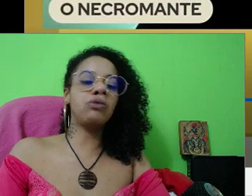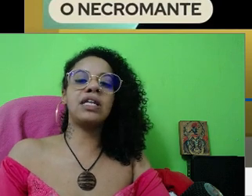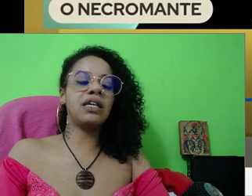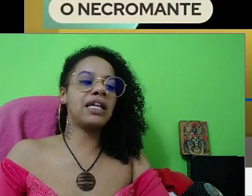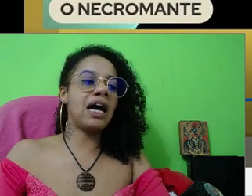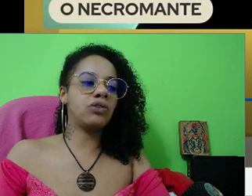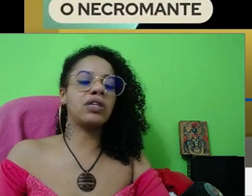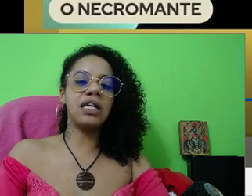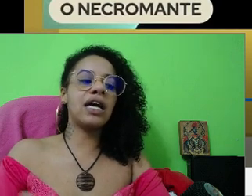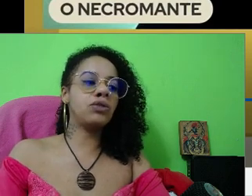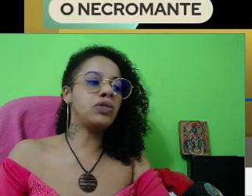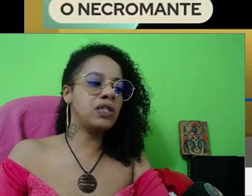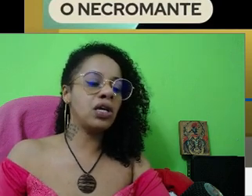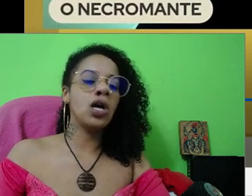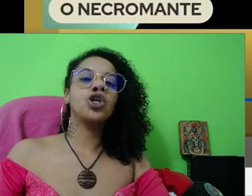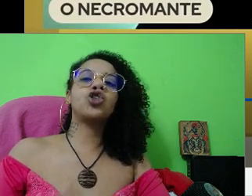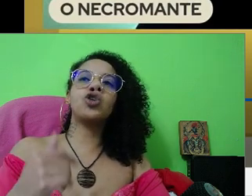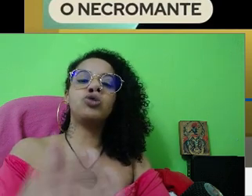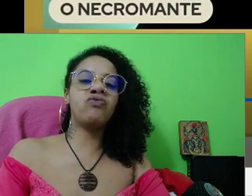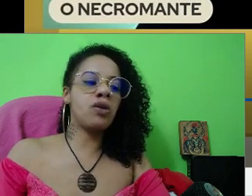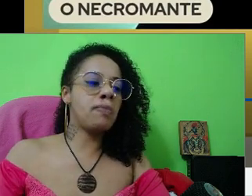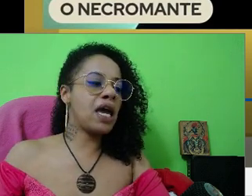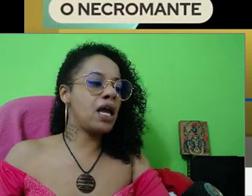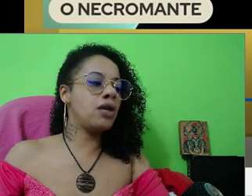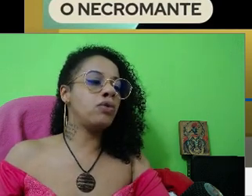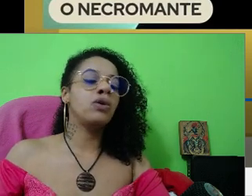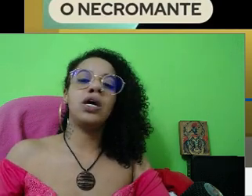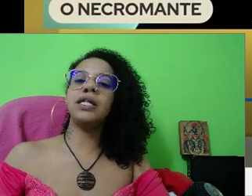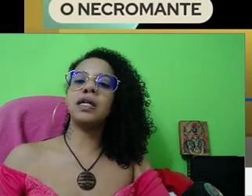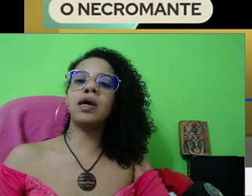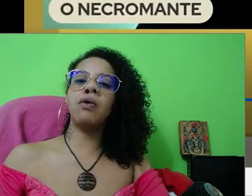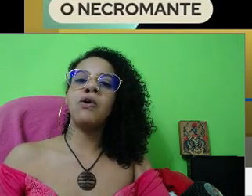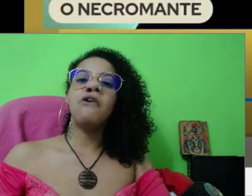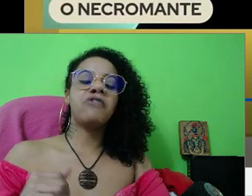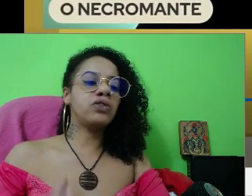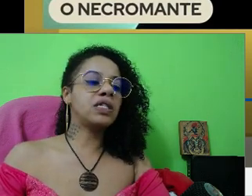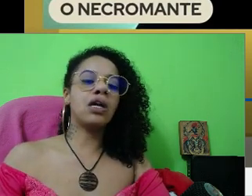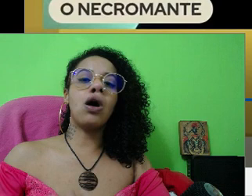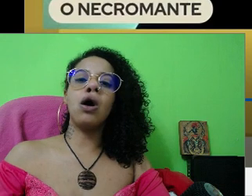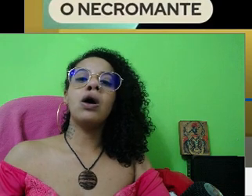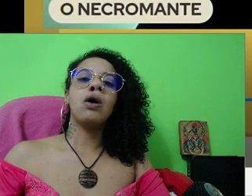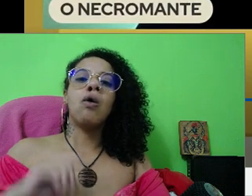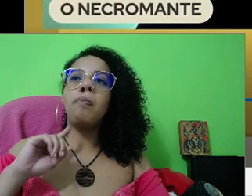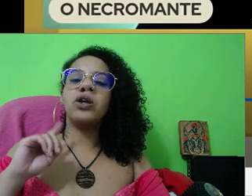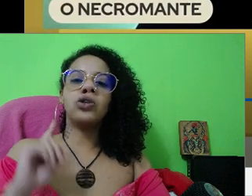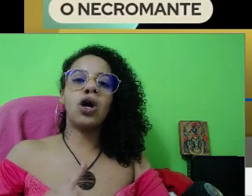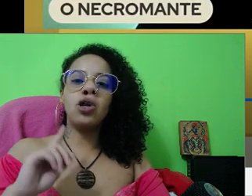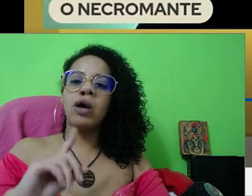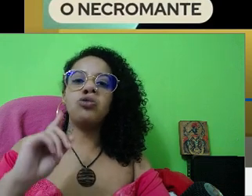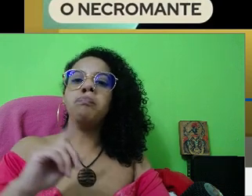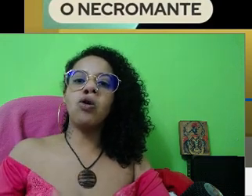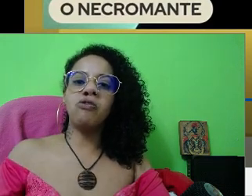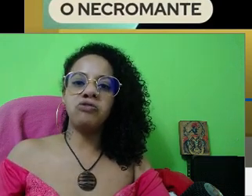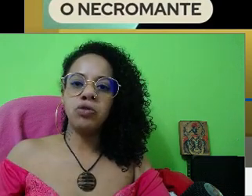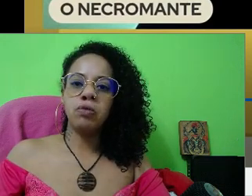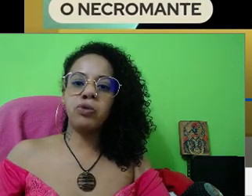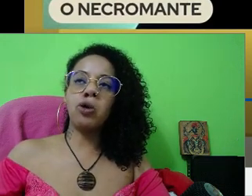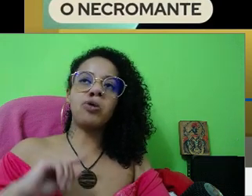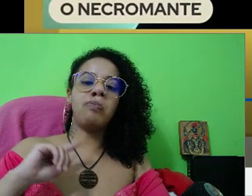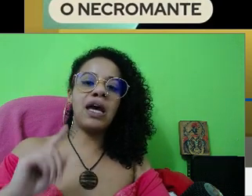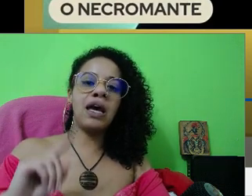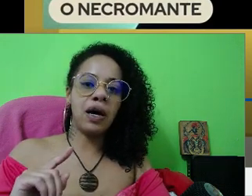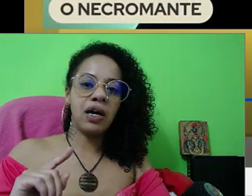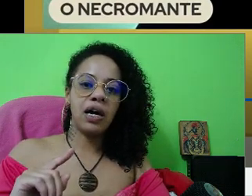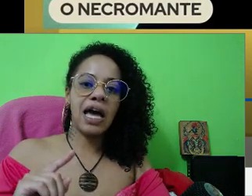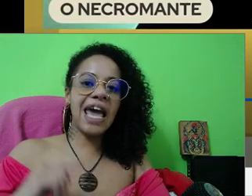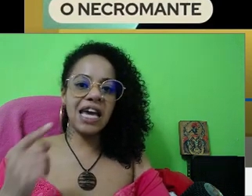que não tem que ter ato tem que ter ato Sim todo mundo de vermelho entendeu falando assim ó o petróleo é do Povo